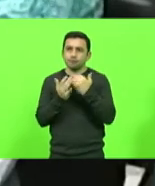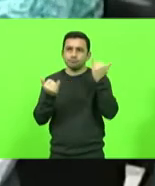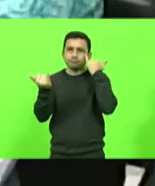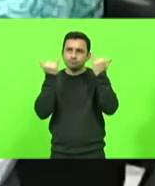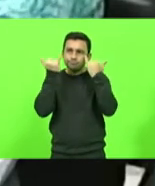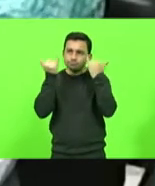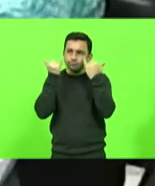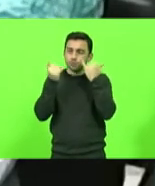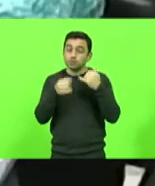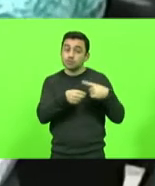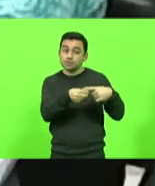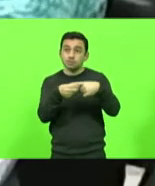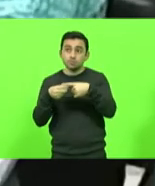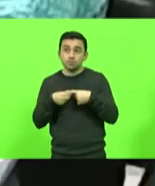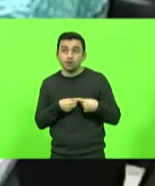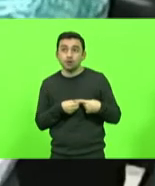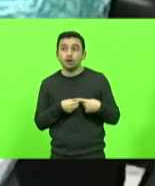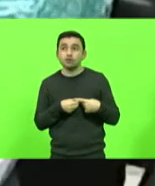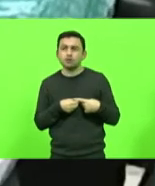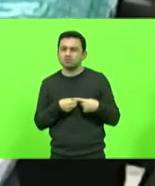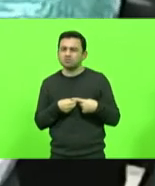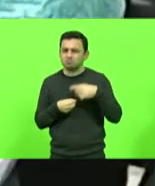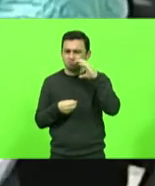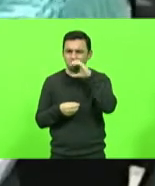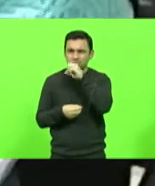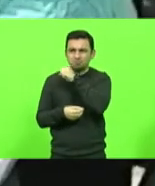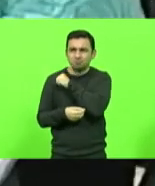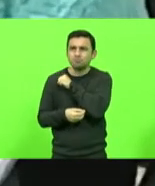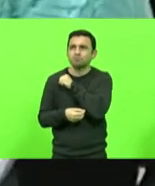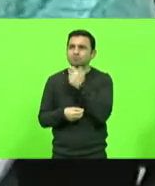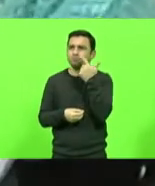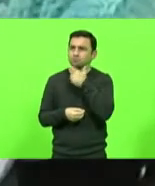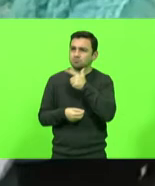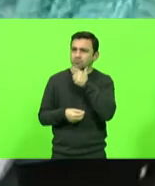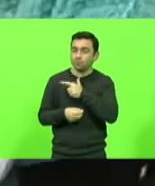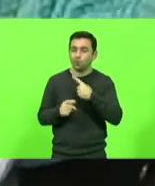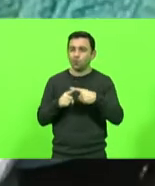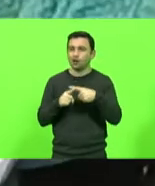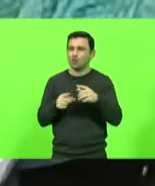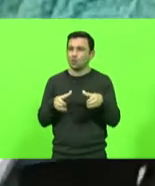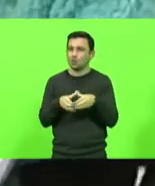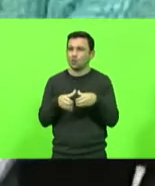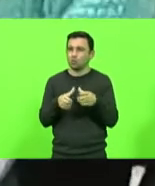dos municípios e otimizando, né? Hoje, com essa equipe tão reduzida, com certeza